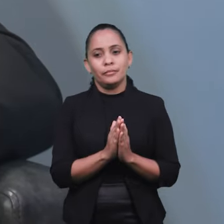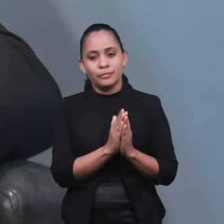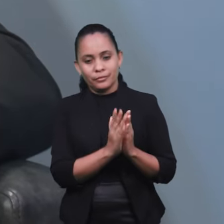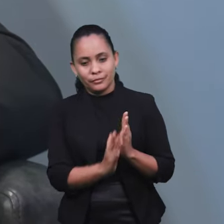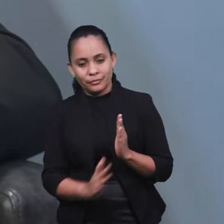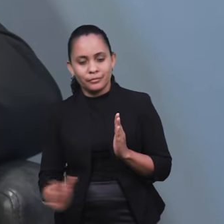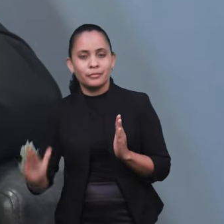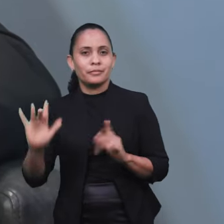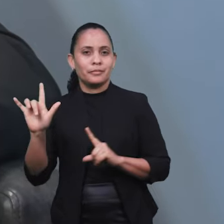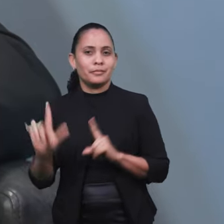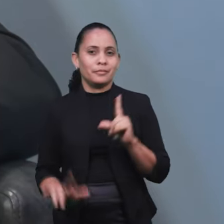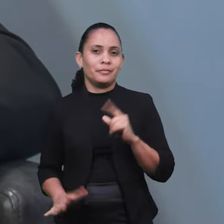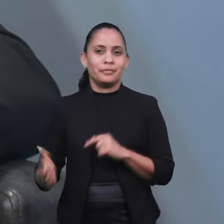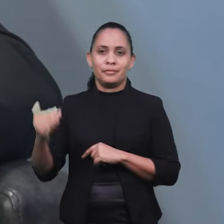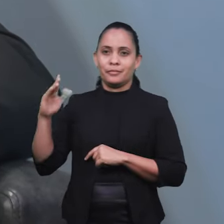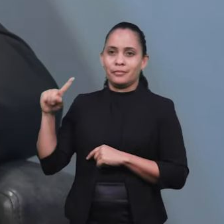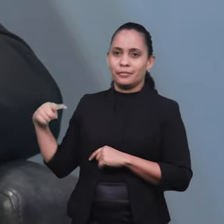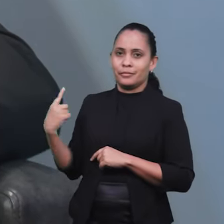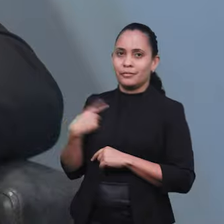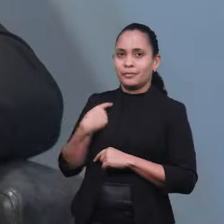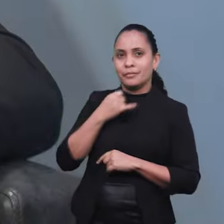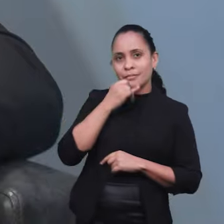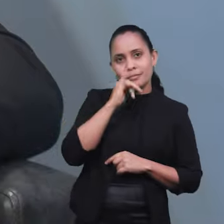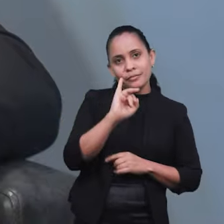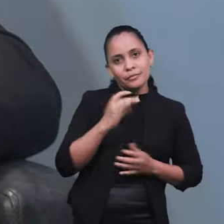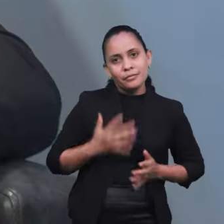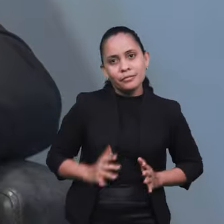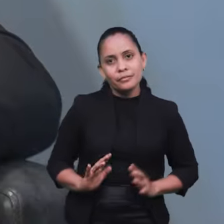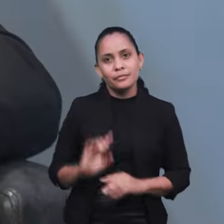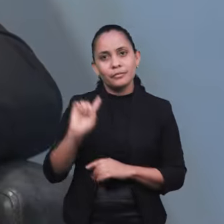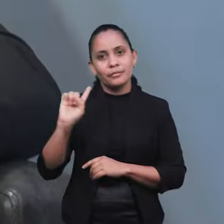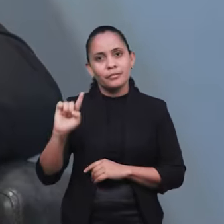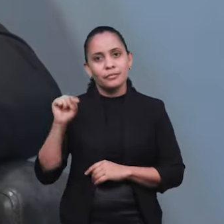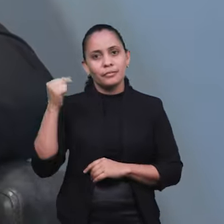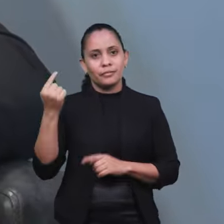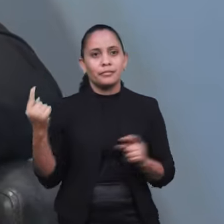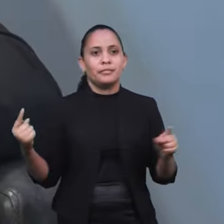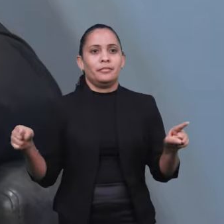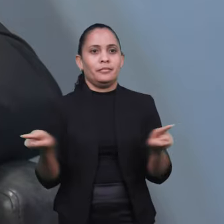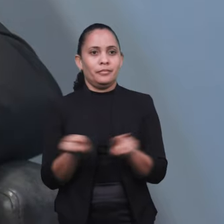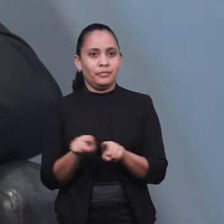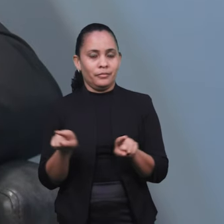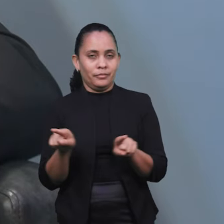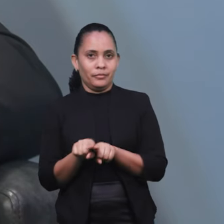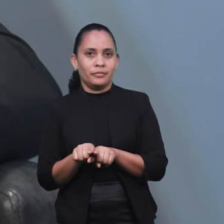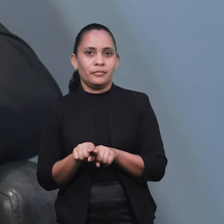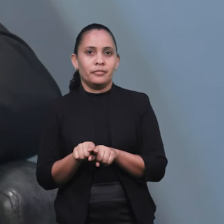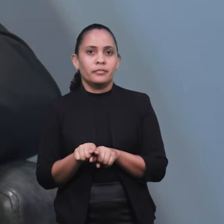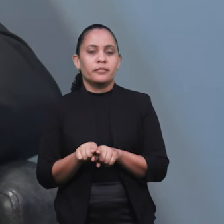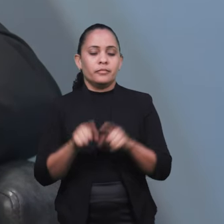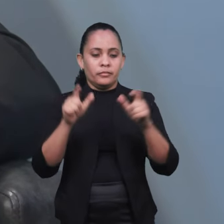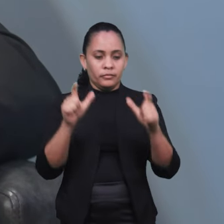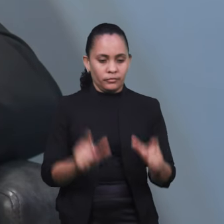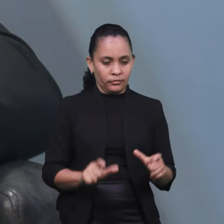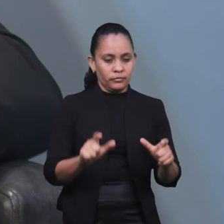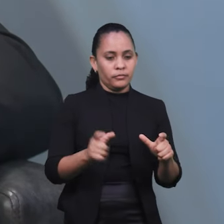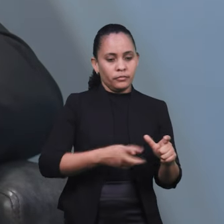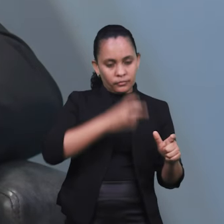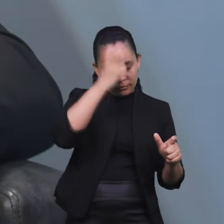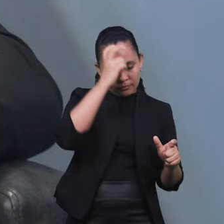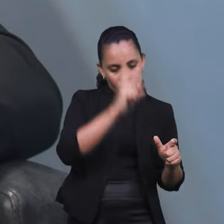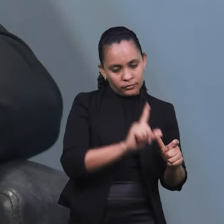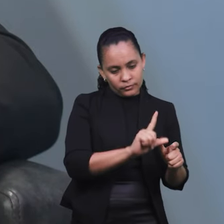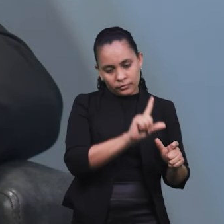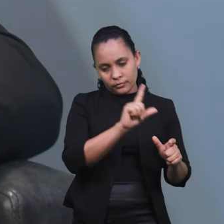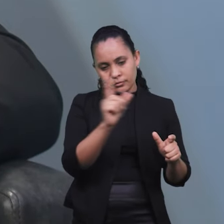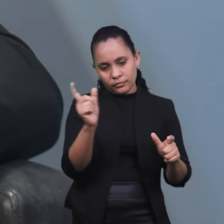até mencionamos isso no programa anterior, né, pastor? Conta do seu nascimento, depois conta da sua saída do Egito, conta agora